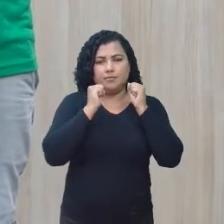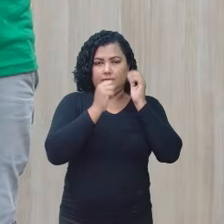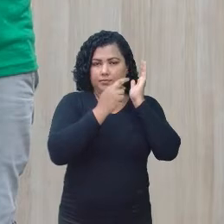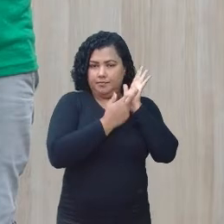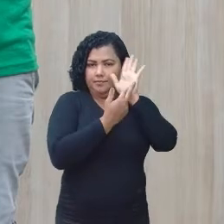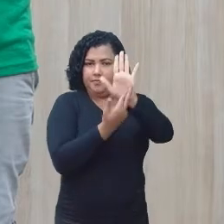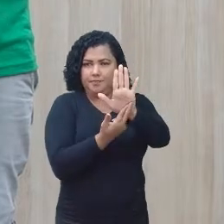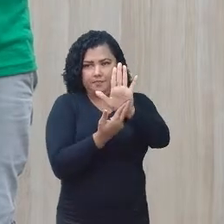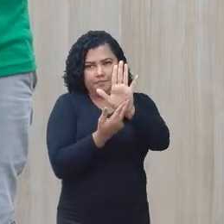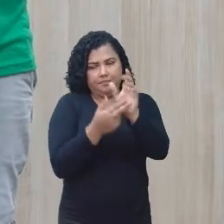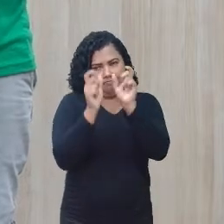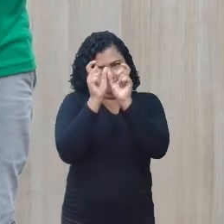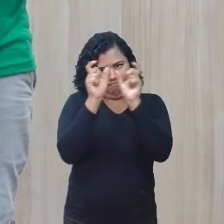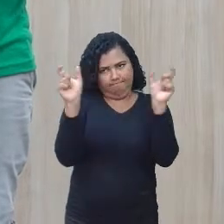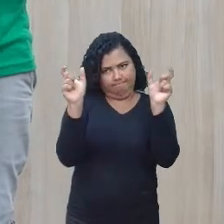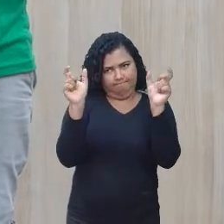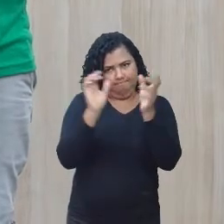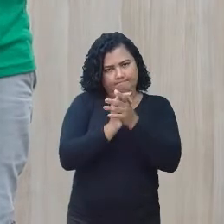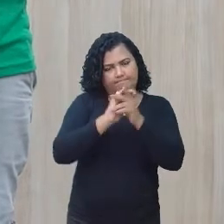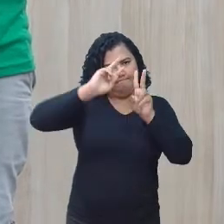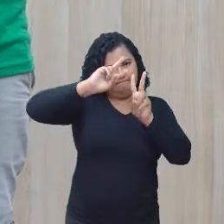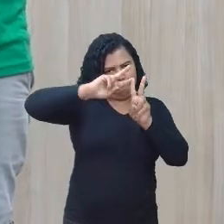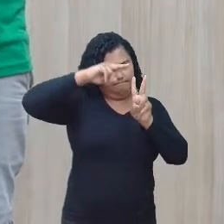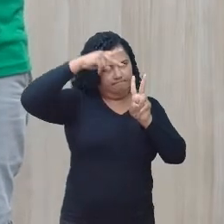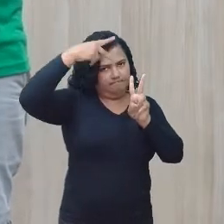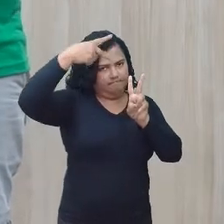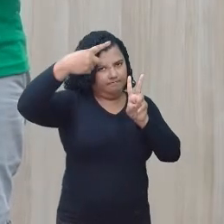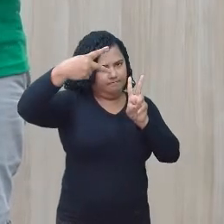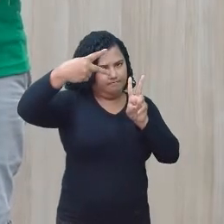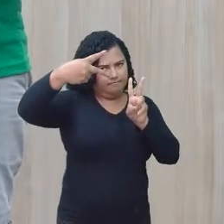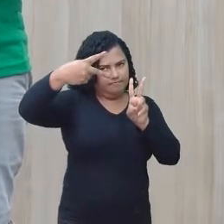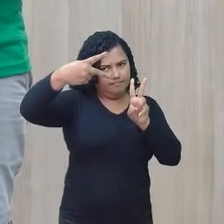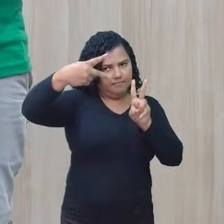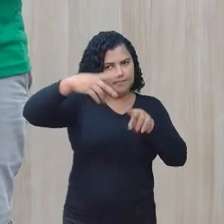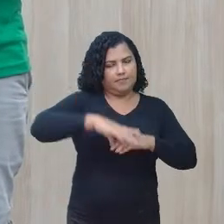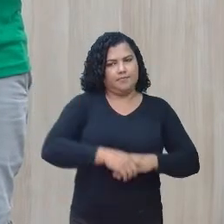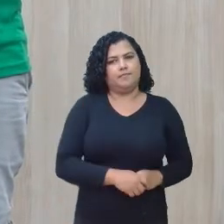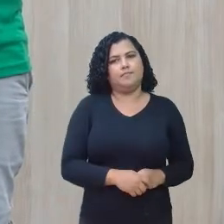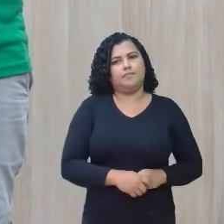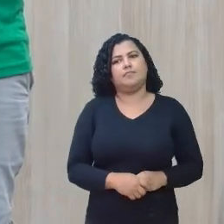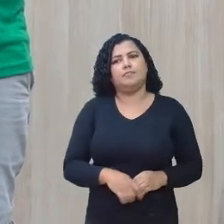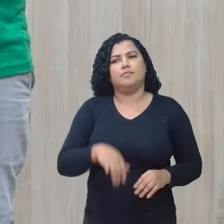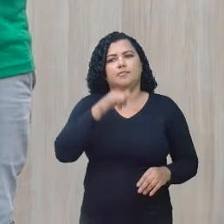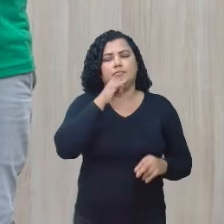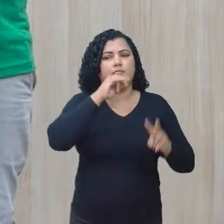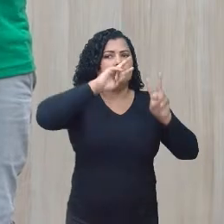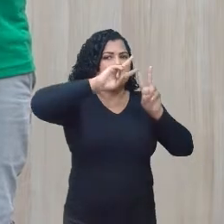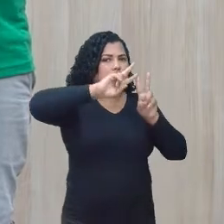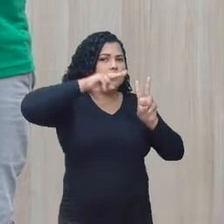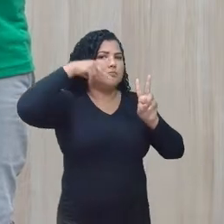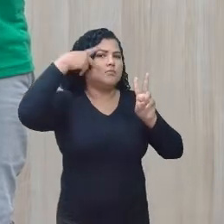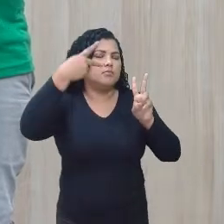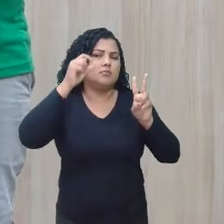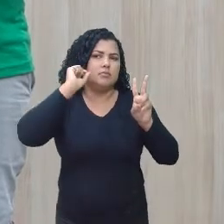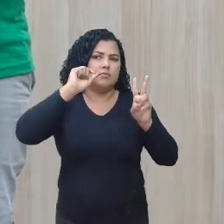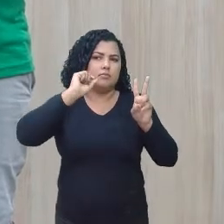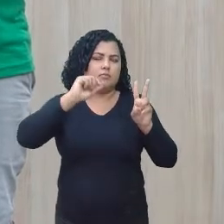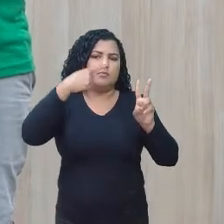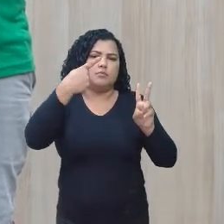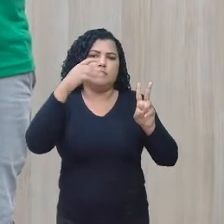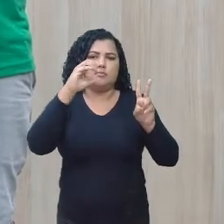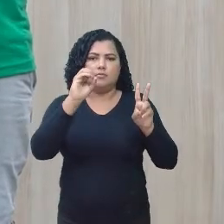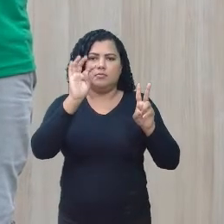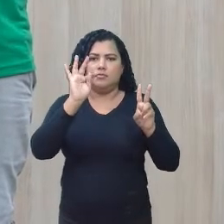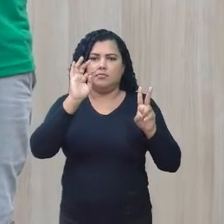que a gente aprendeu, né? Que é a operação de potenciação. A gente viu que a potenciação é uma operação